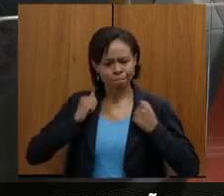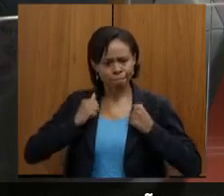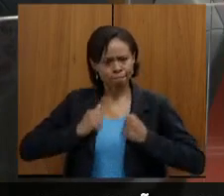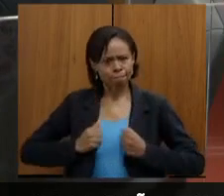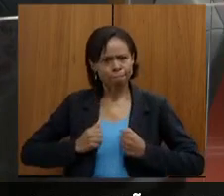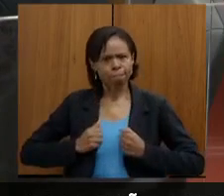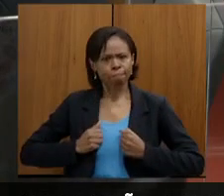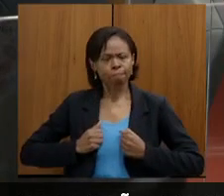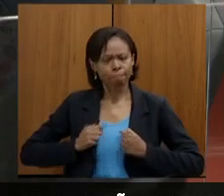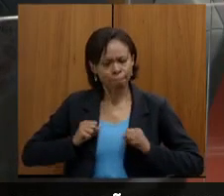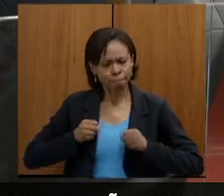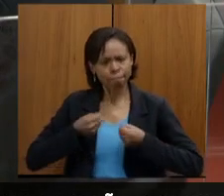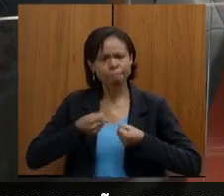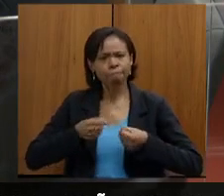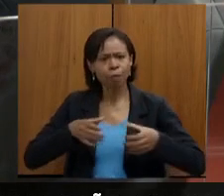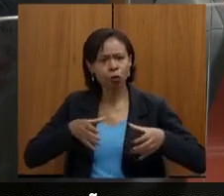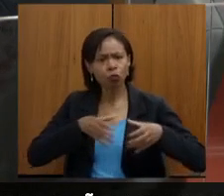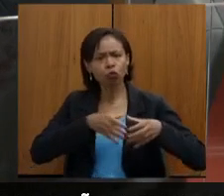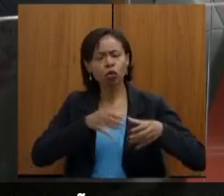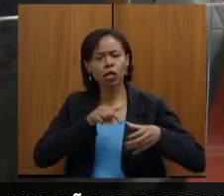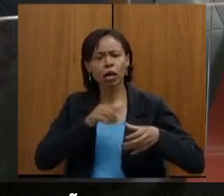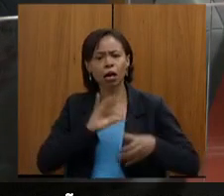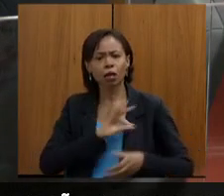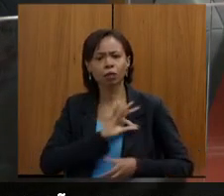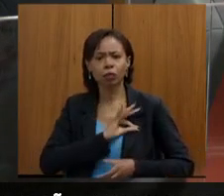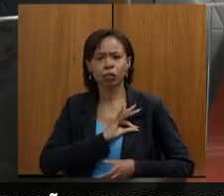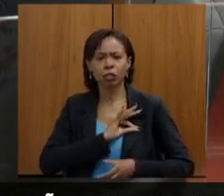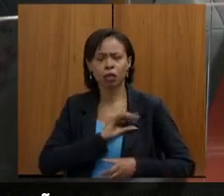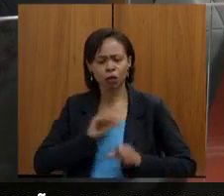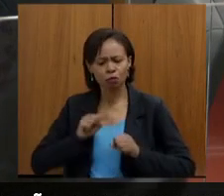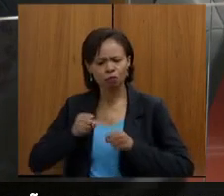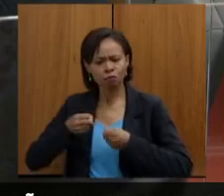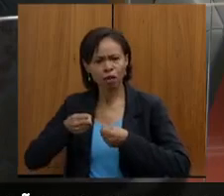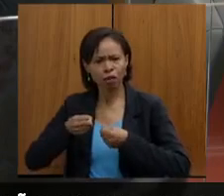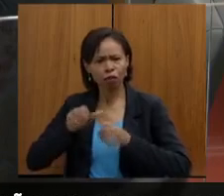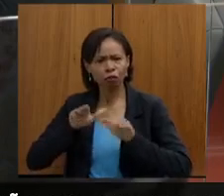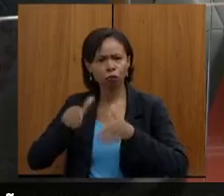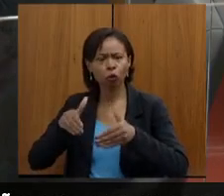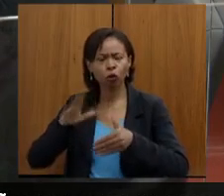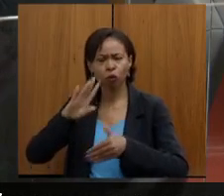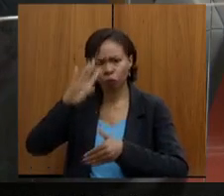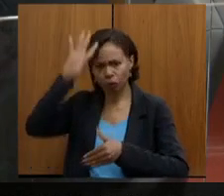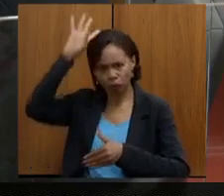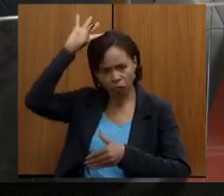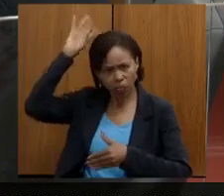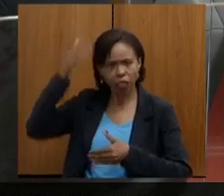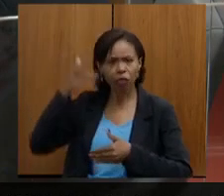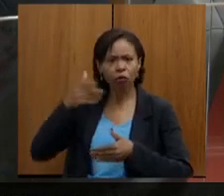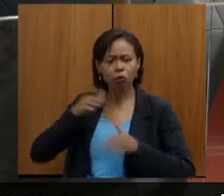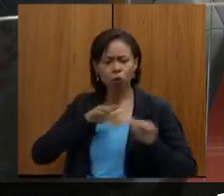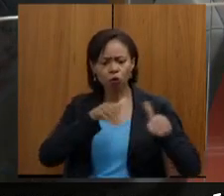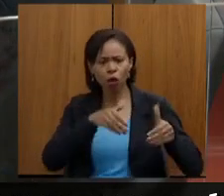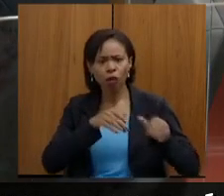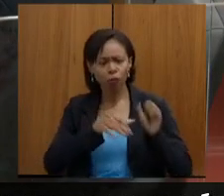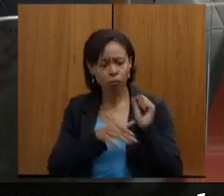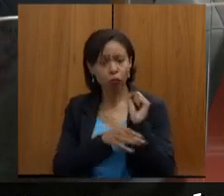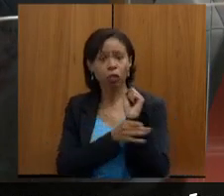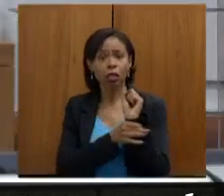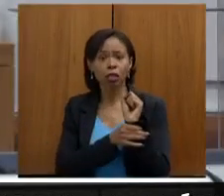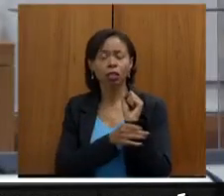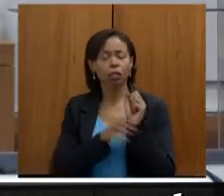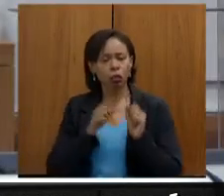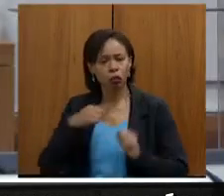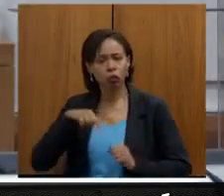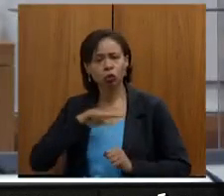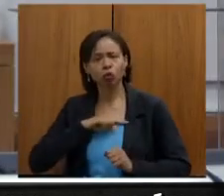lutando pela polícia militar lutando pelos bombeiros pela segurança Então a gente tem por ele assim um